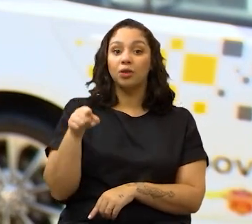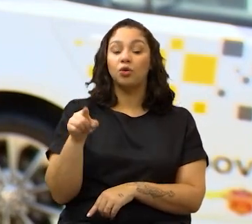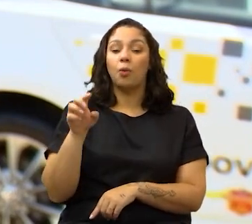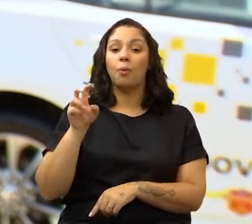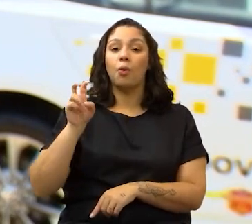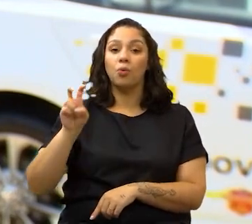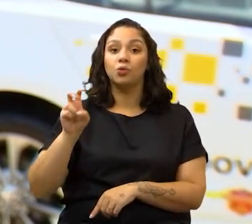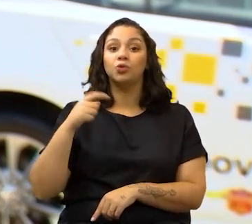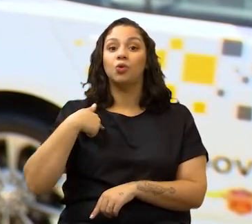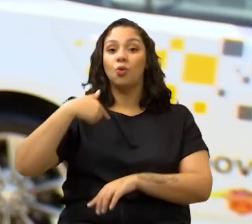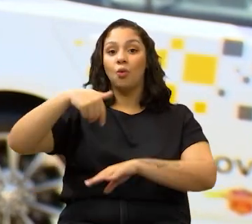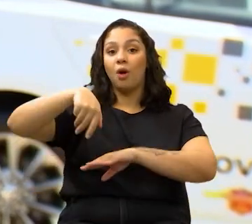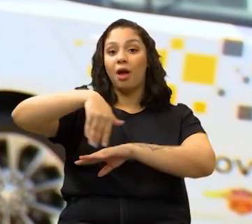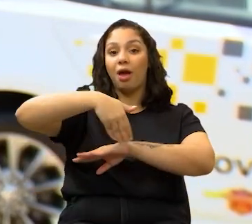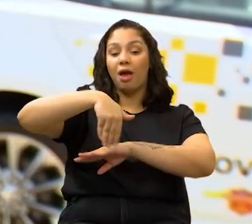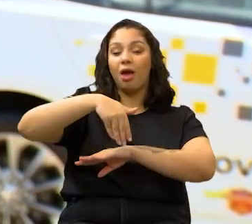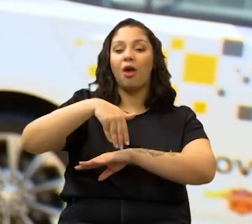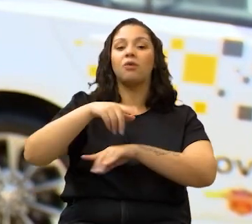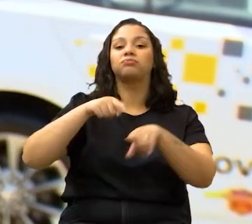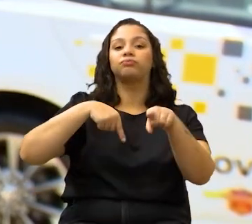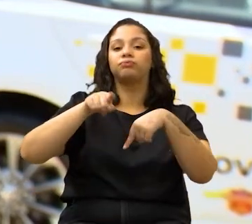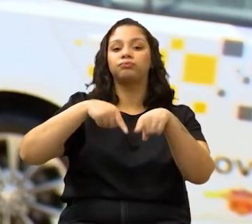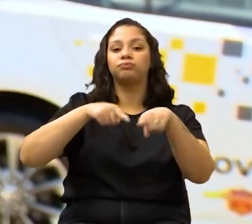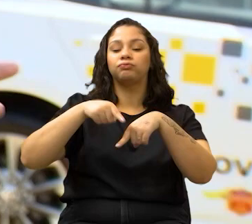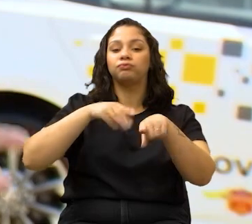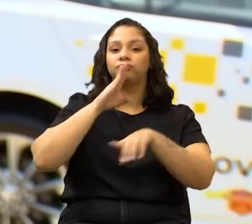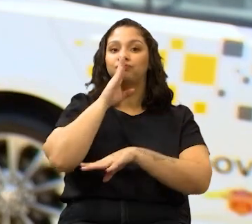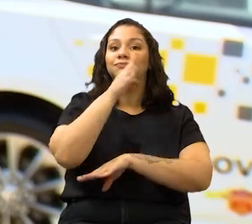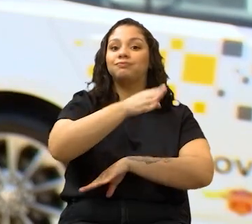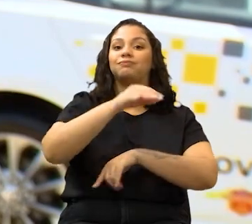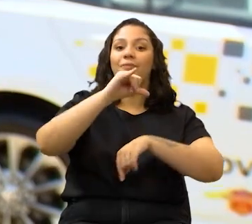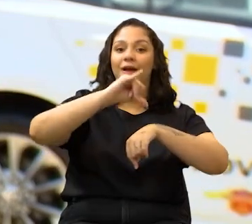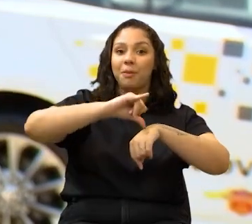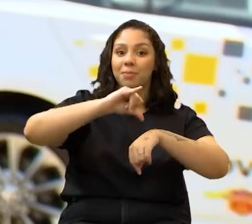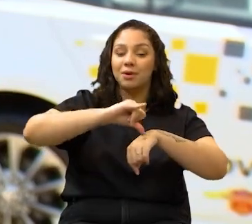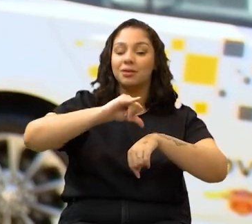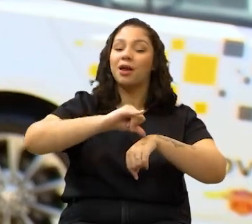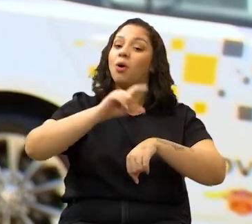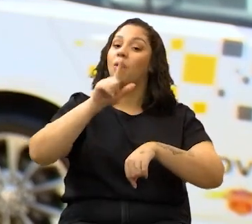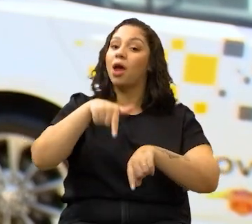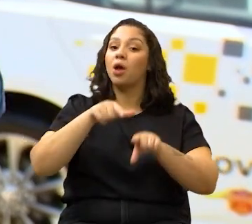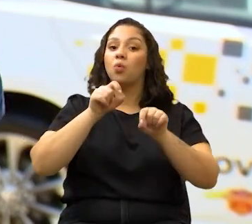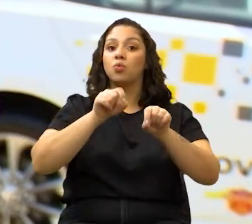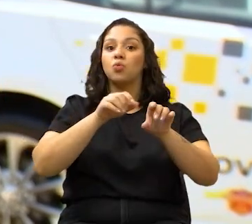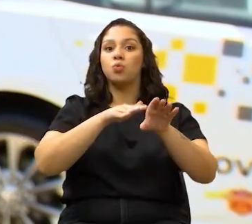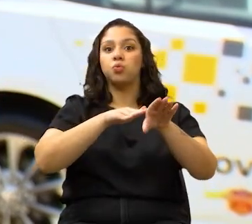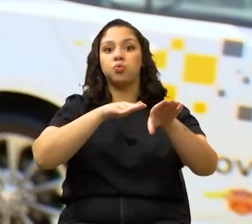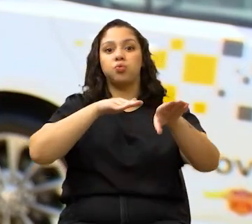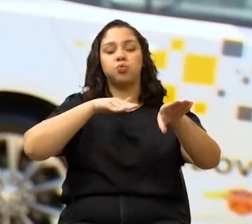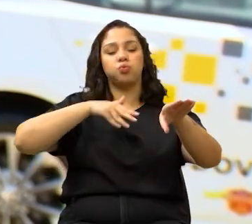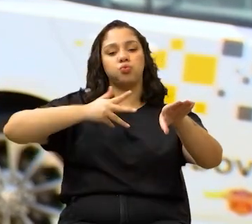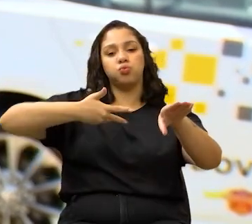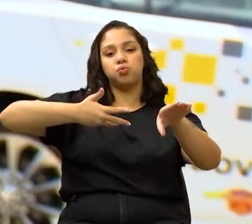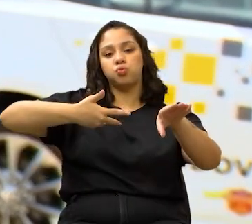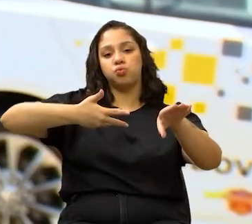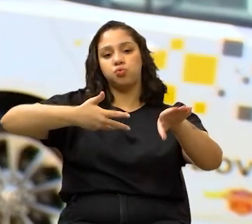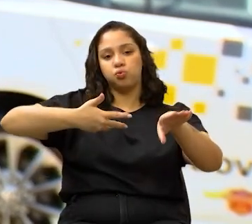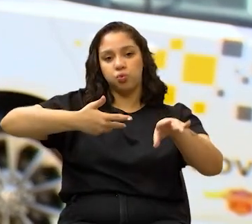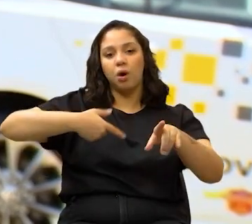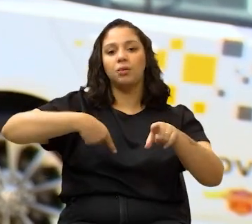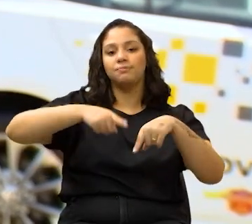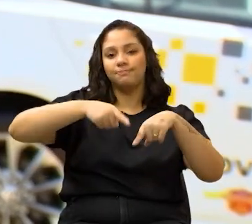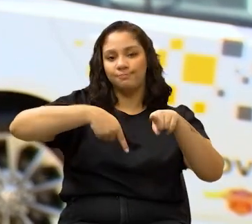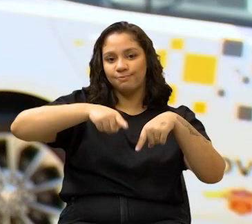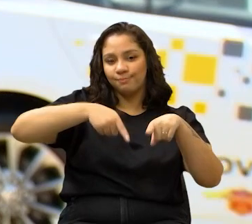84.5, rodovia dos Bandeirantes, sentido capital, e a expectativa, logicamente, de muitos carros aí no sistema